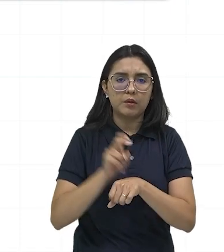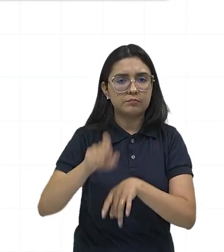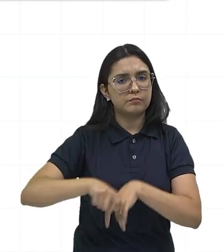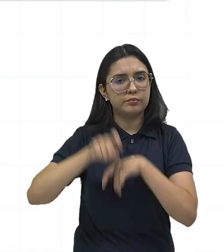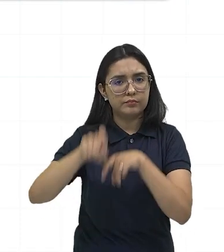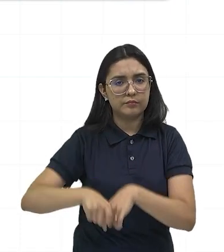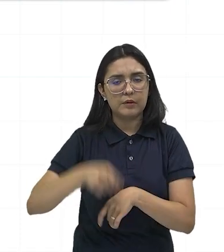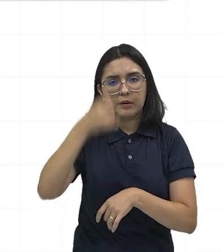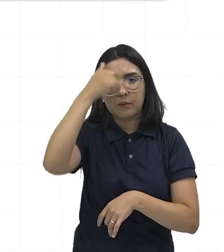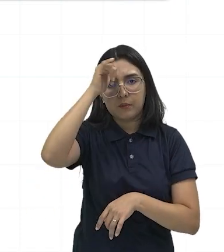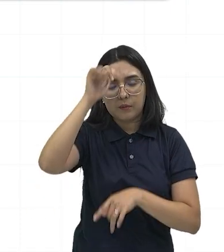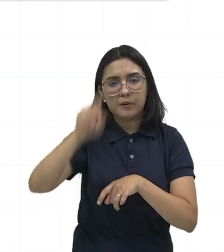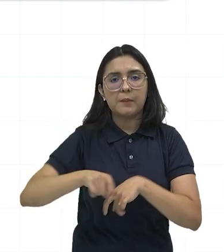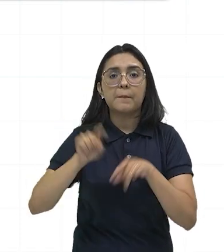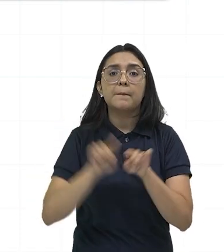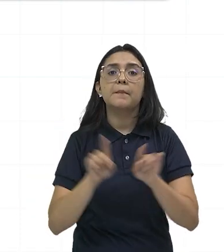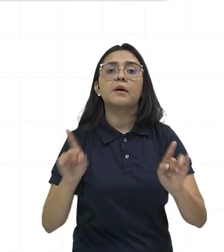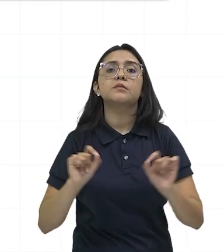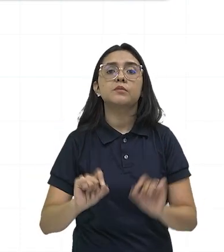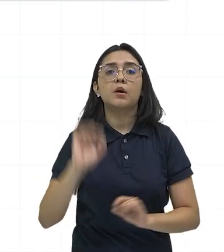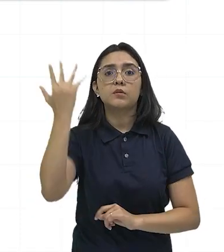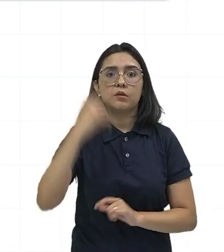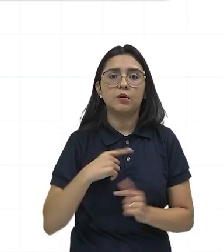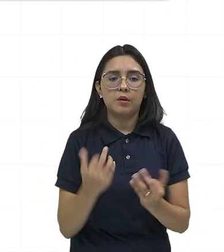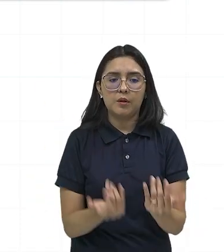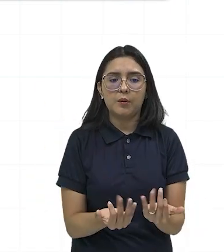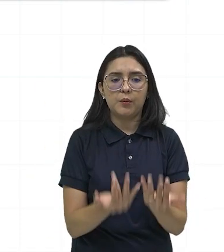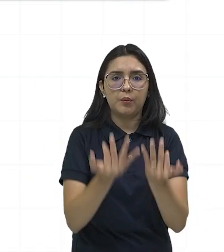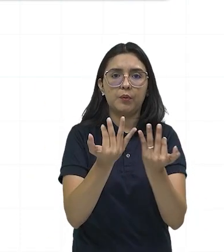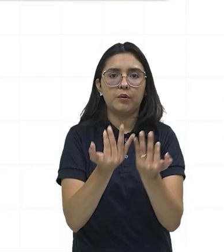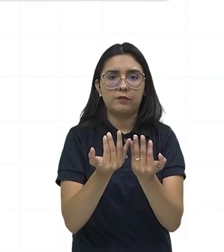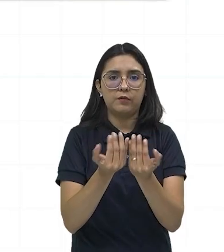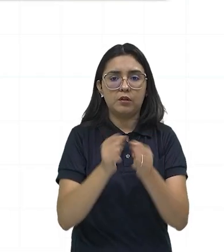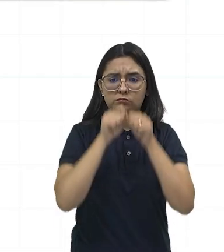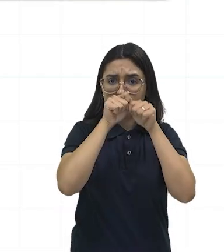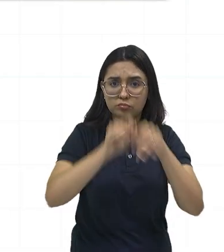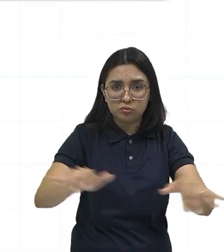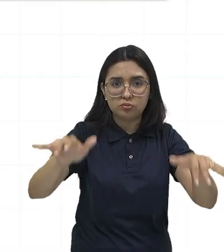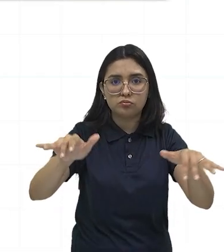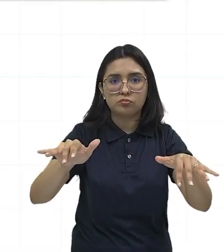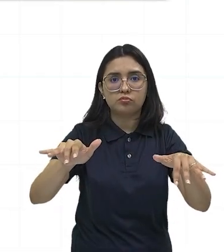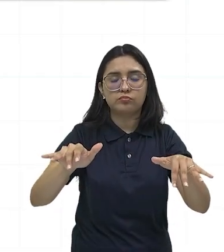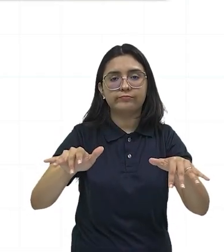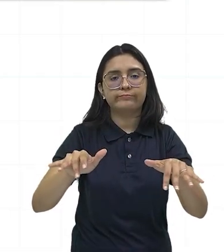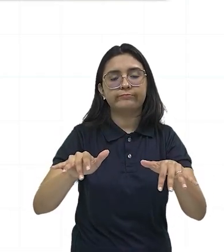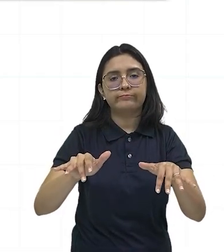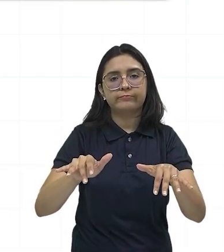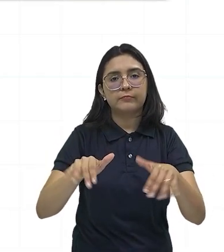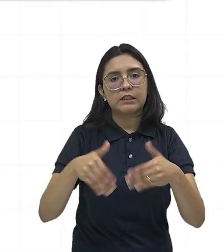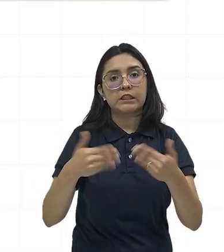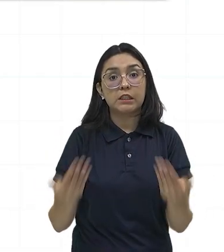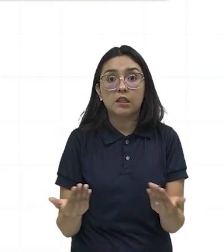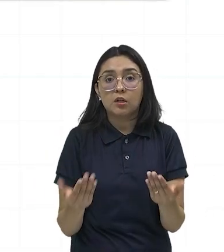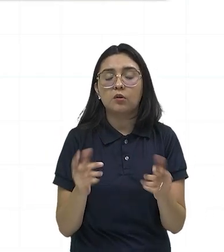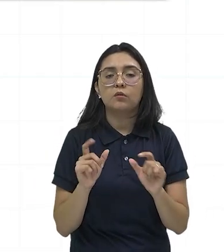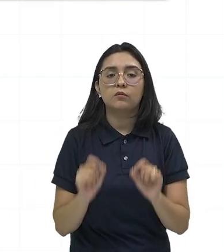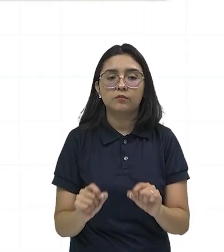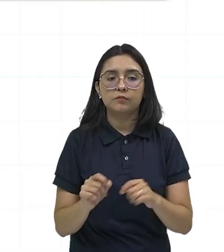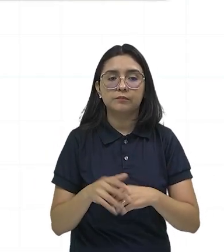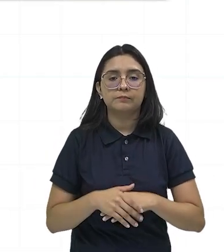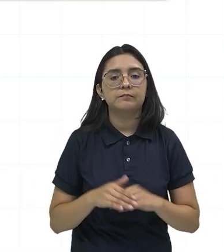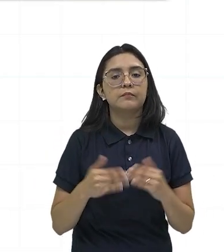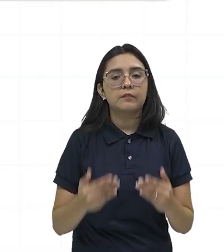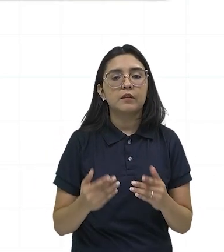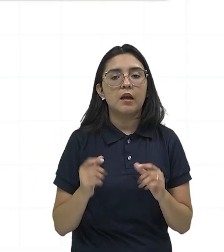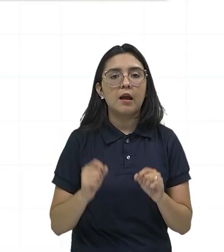agricultura, mas de repente aquele fogo saiu do controle. Então foi de maneira acidental,